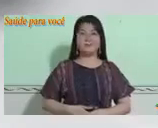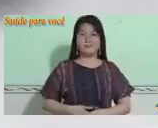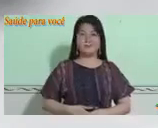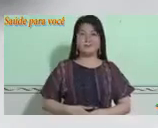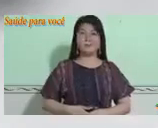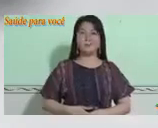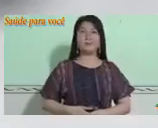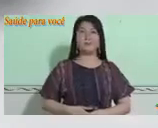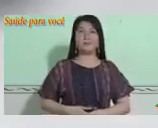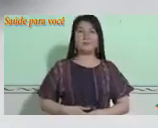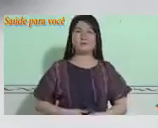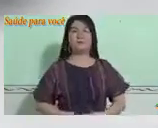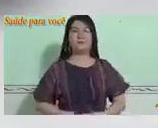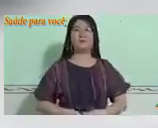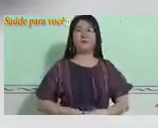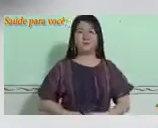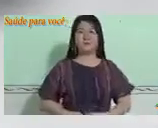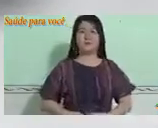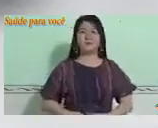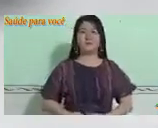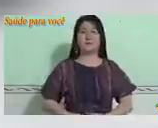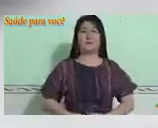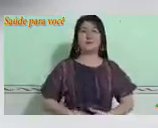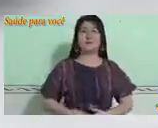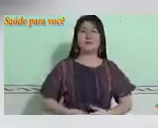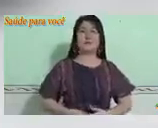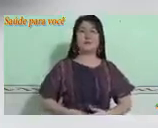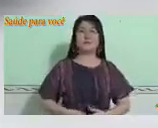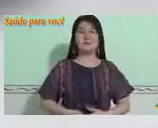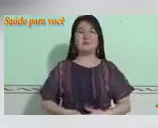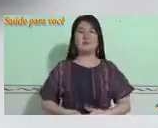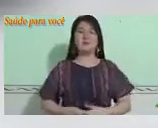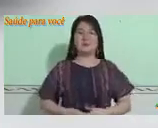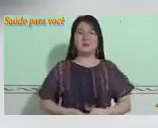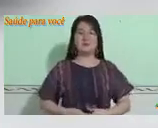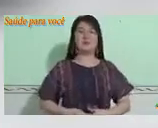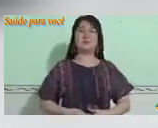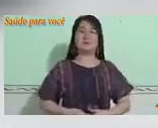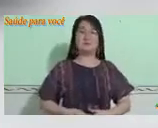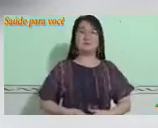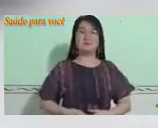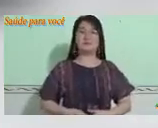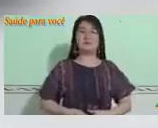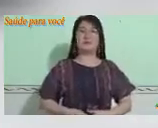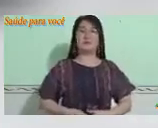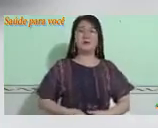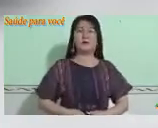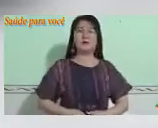de hematomas ou dificuldade para mexer algum membro, vírgula, por exemplo.